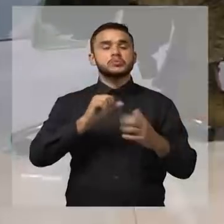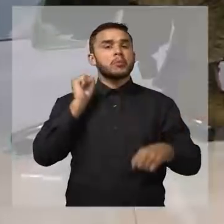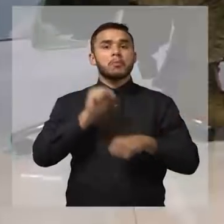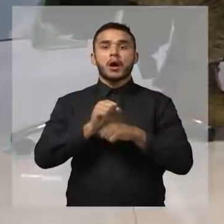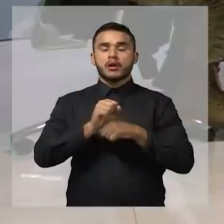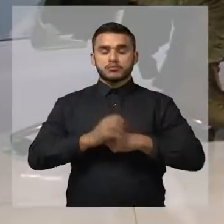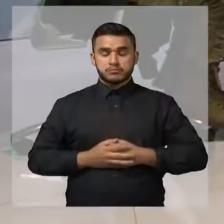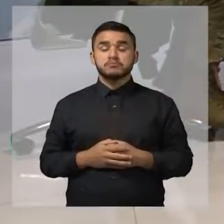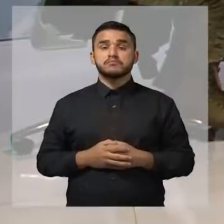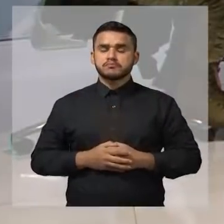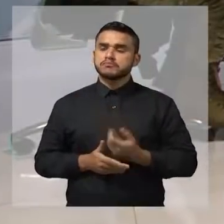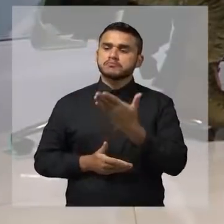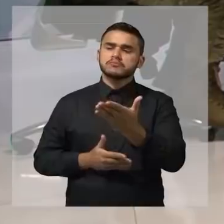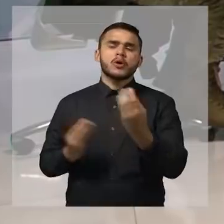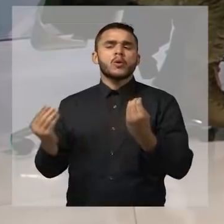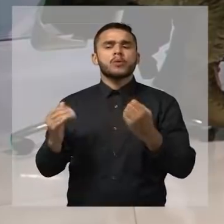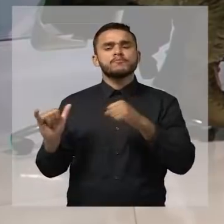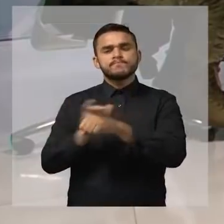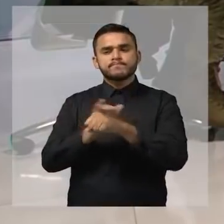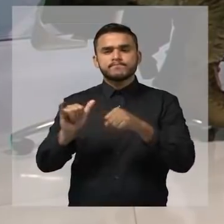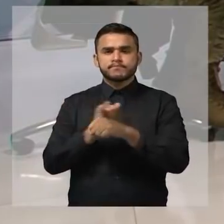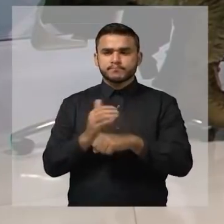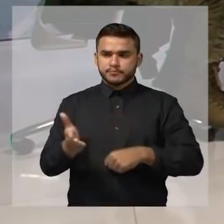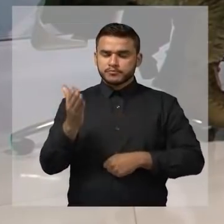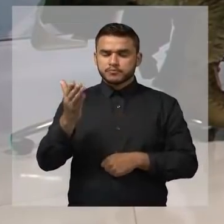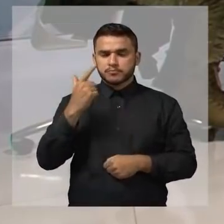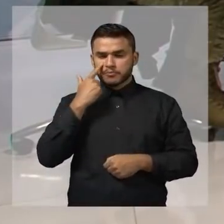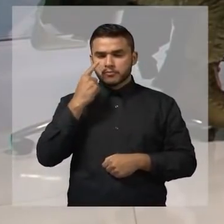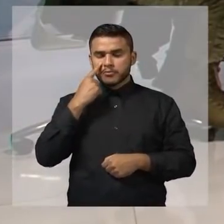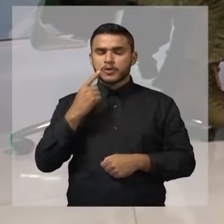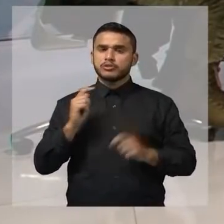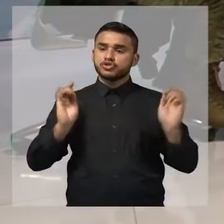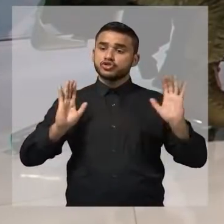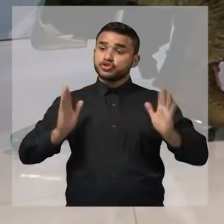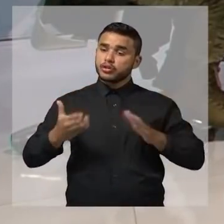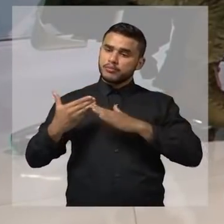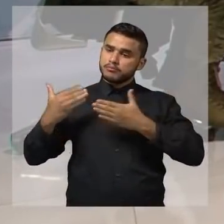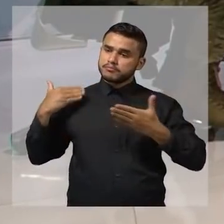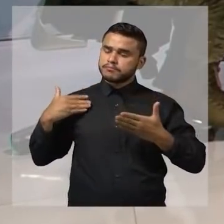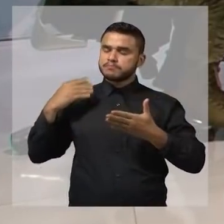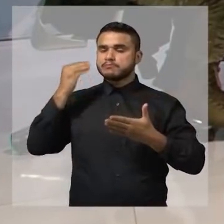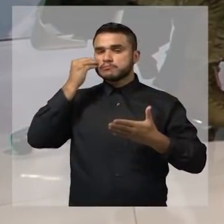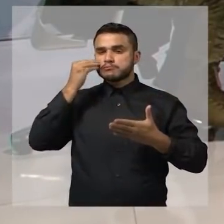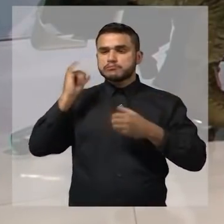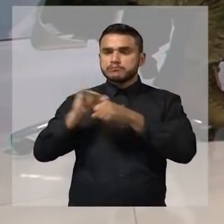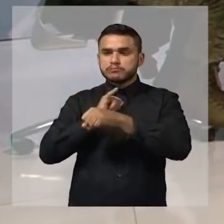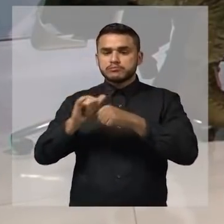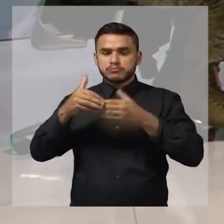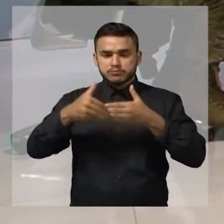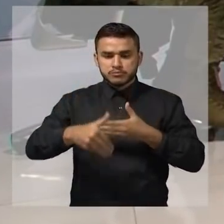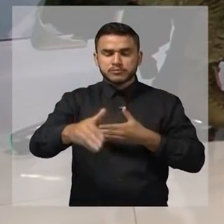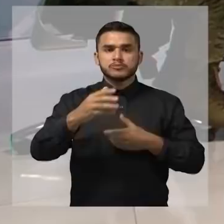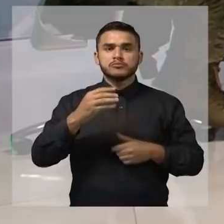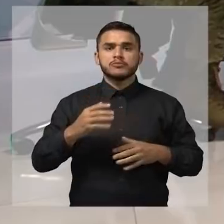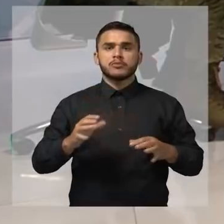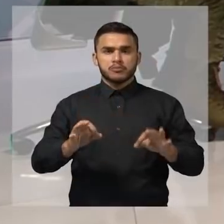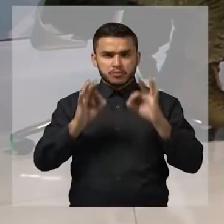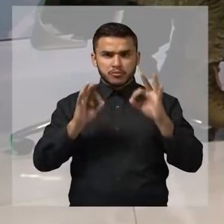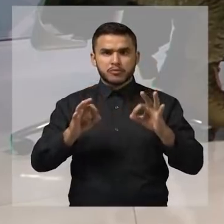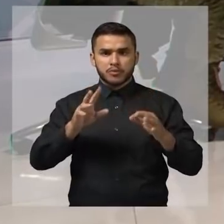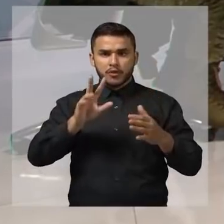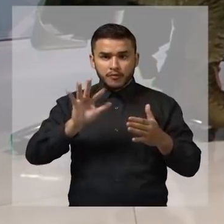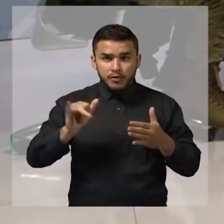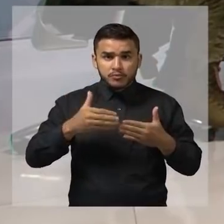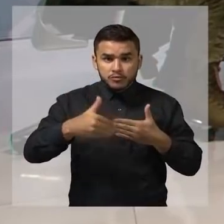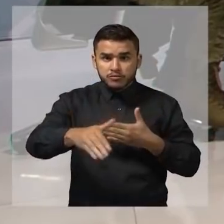nesse instante, que o secretário já utilizou e está, obviamente, que consolidando para utilizar a partir de